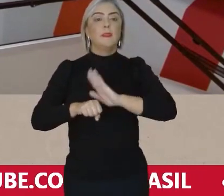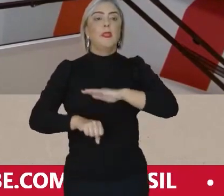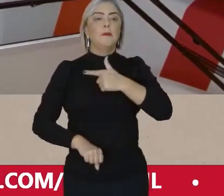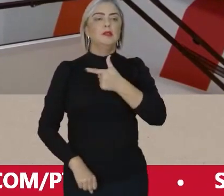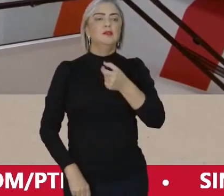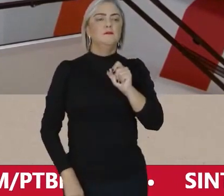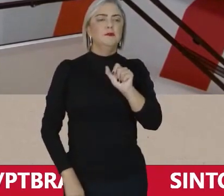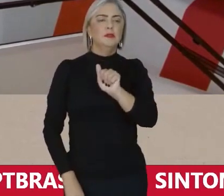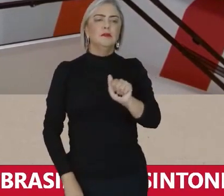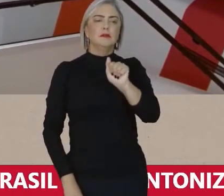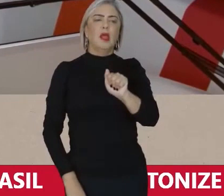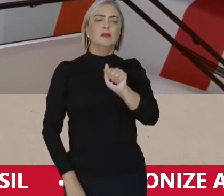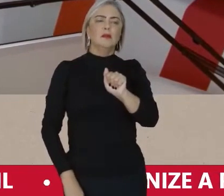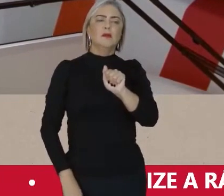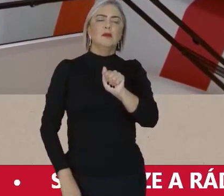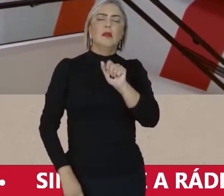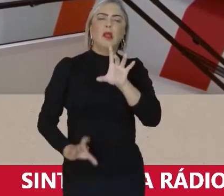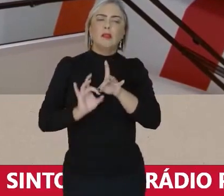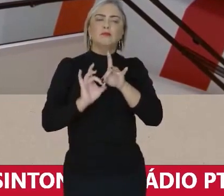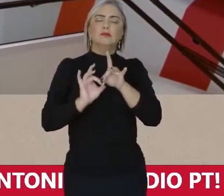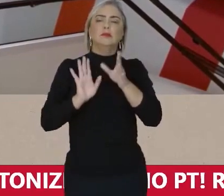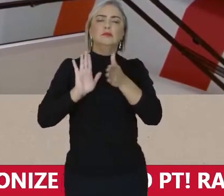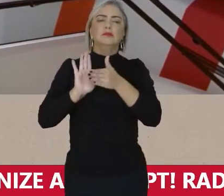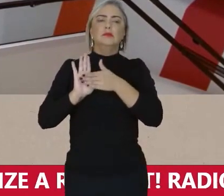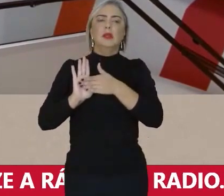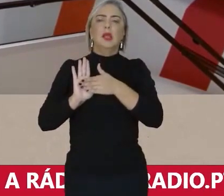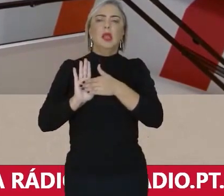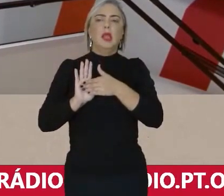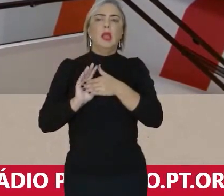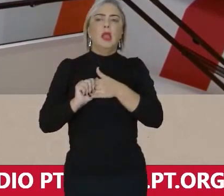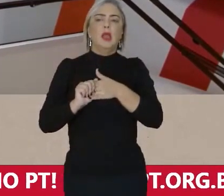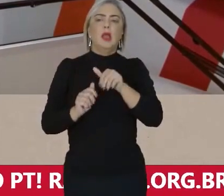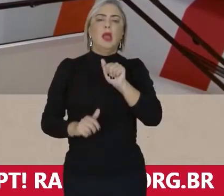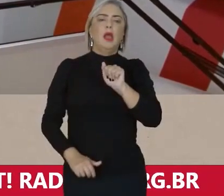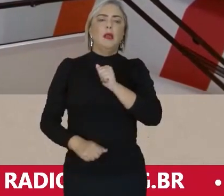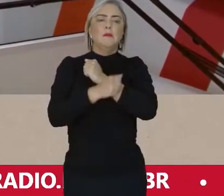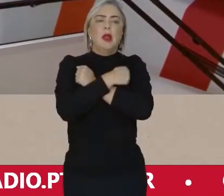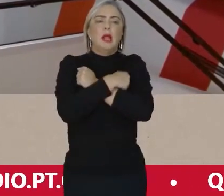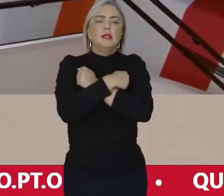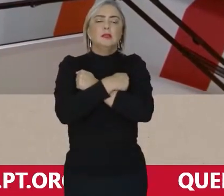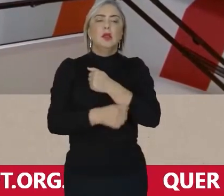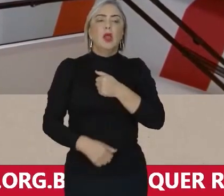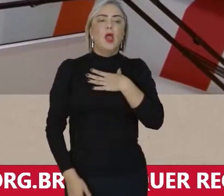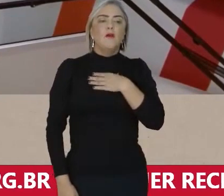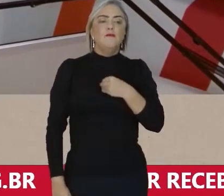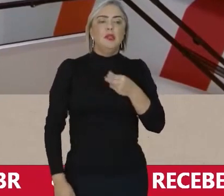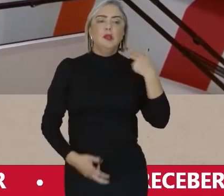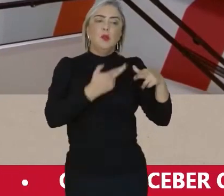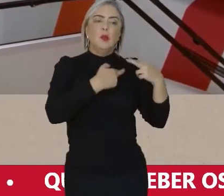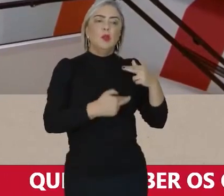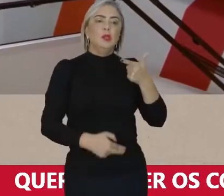20 entidades brasileiras, uma campanha chamada Abrace os órfãos da Covid, né, que